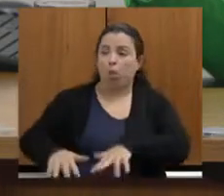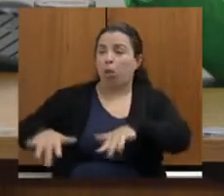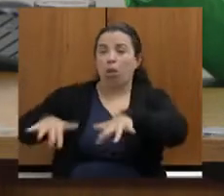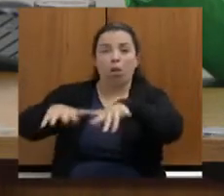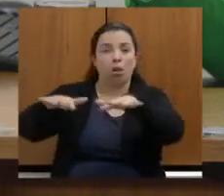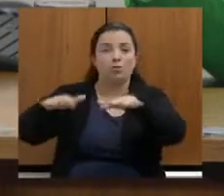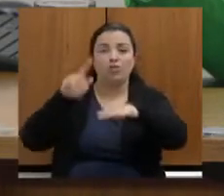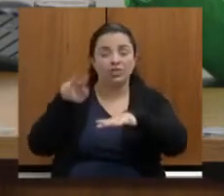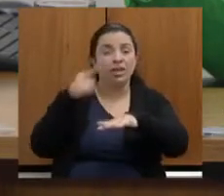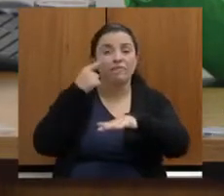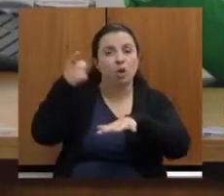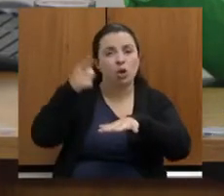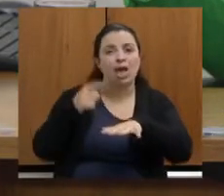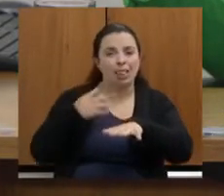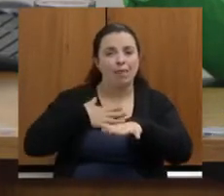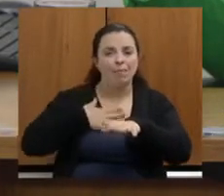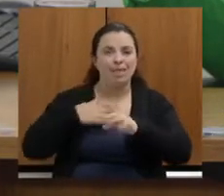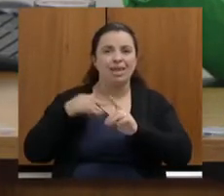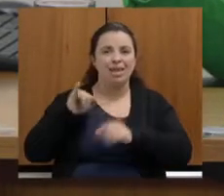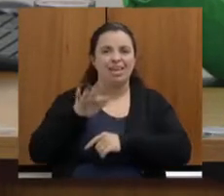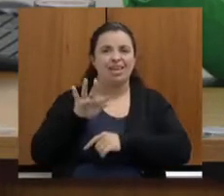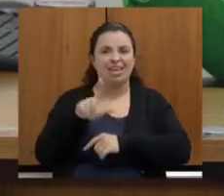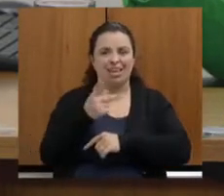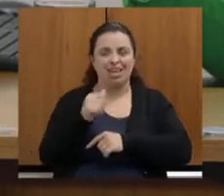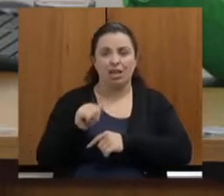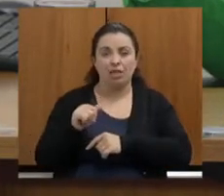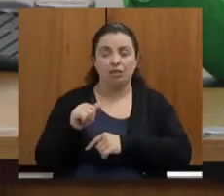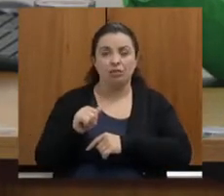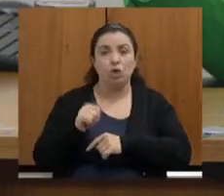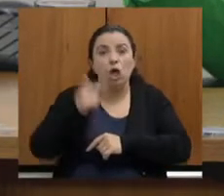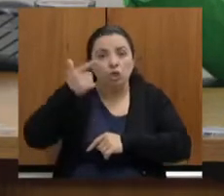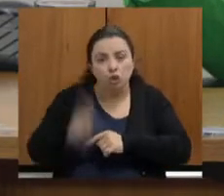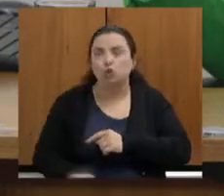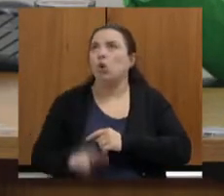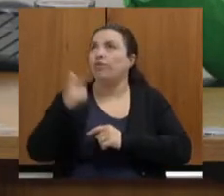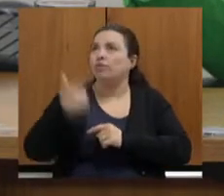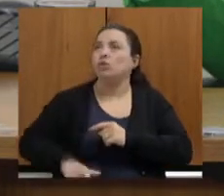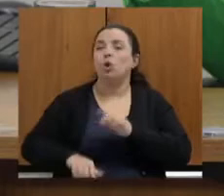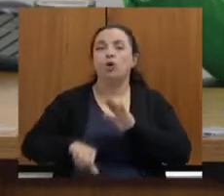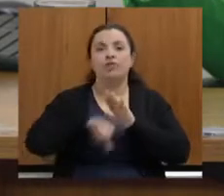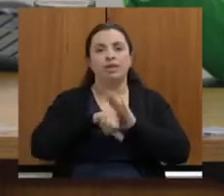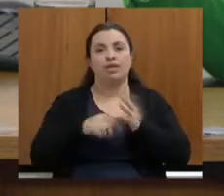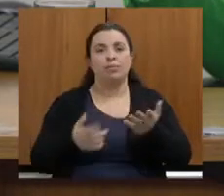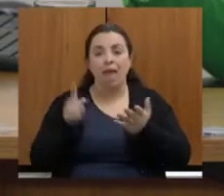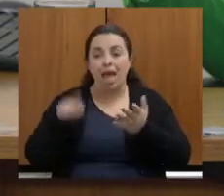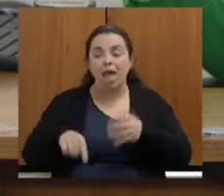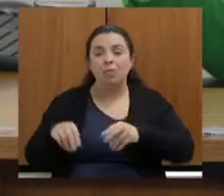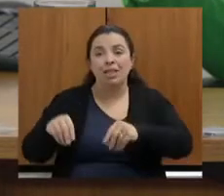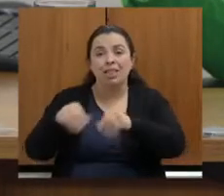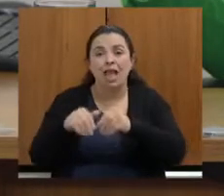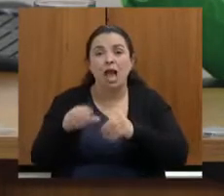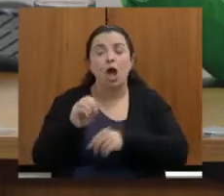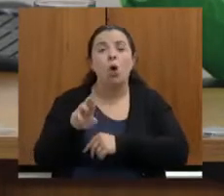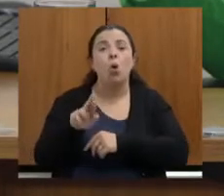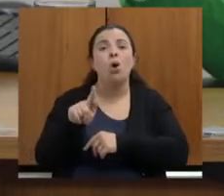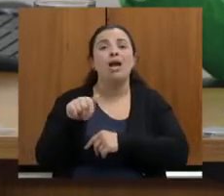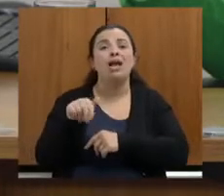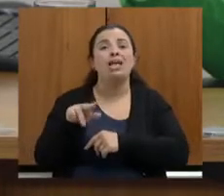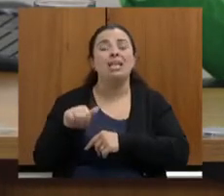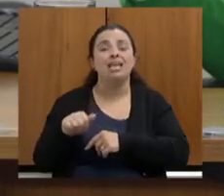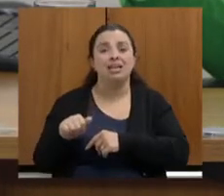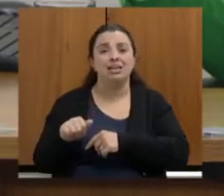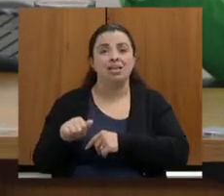se renova de novo o que era para ser renovar que era matéria orgânica banca em banca de areia